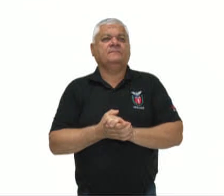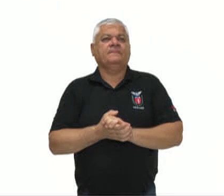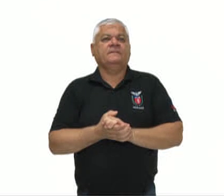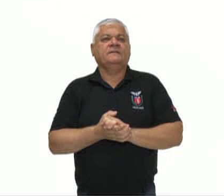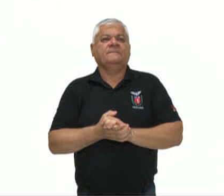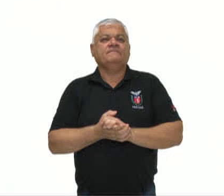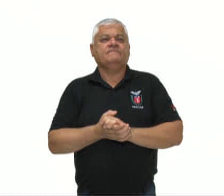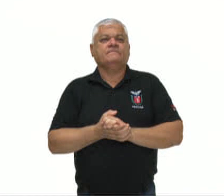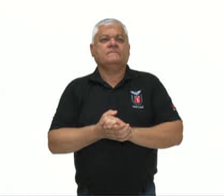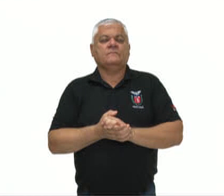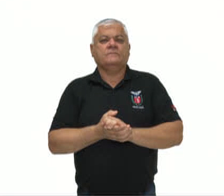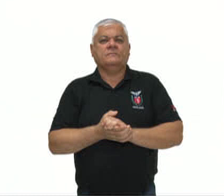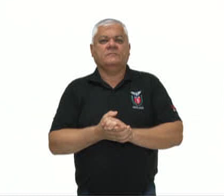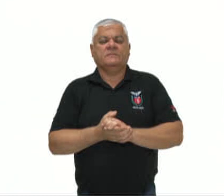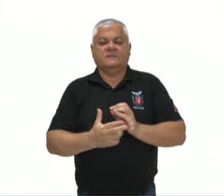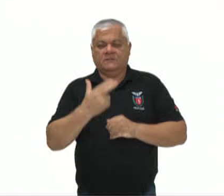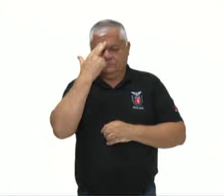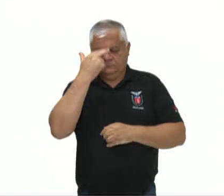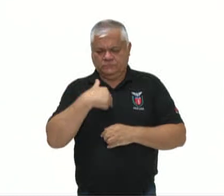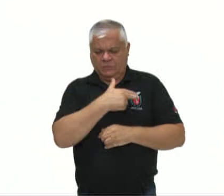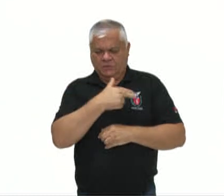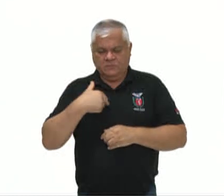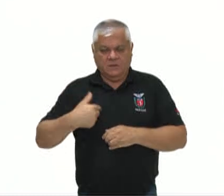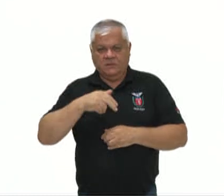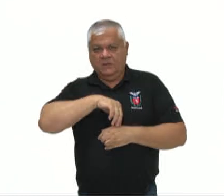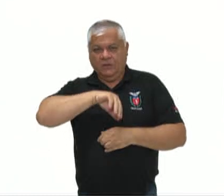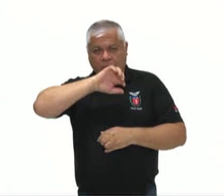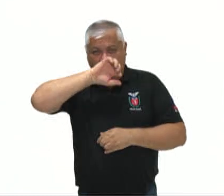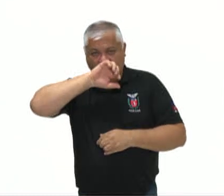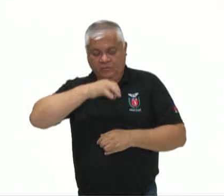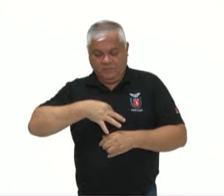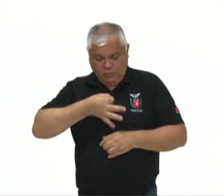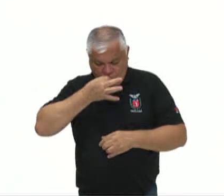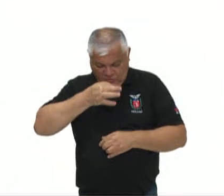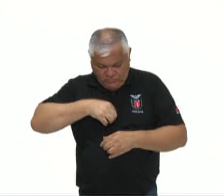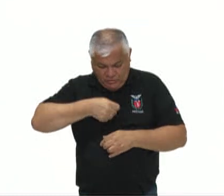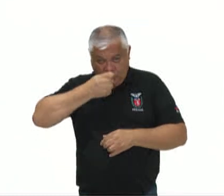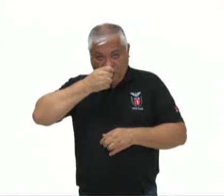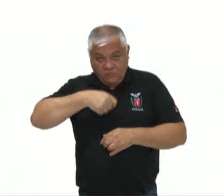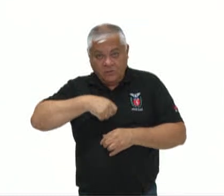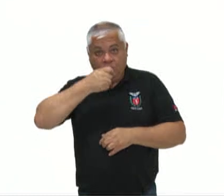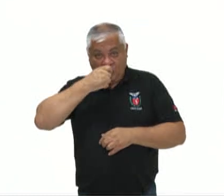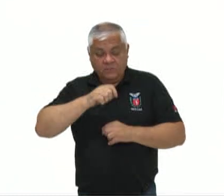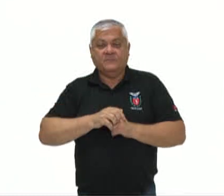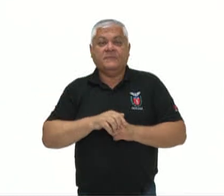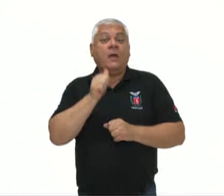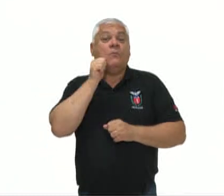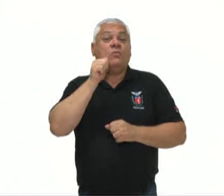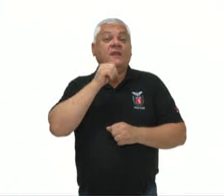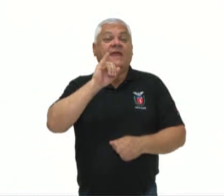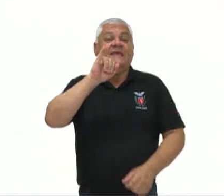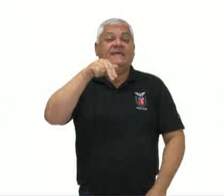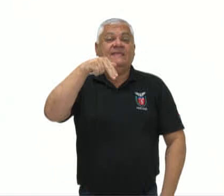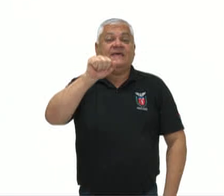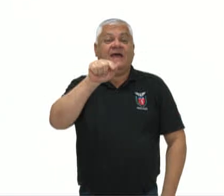se benzer e de beijar 2 vezes a medalhinha de São José, Dona Inácia